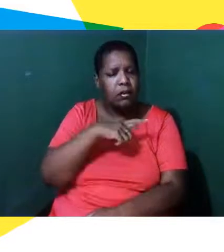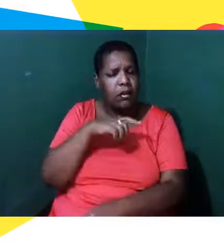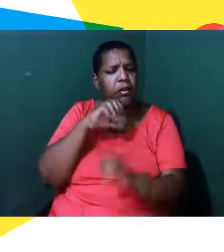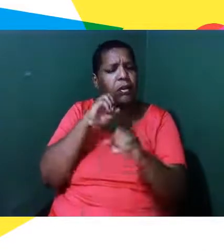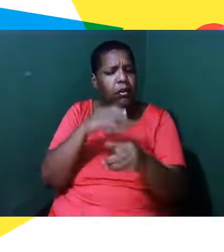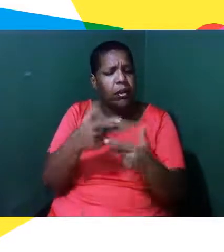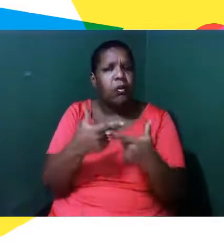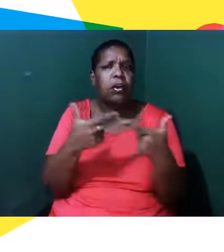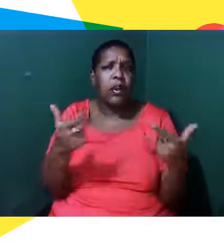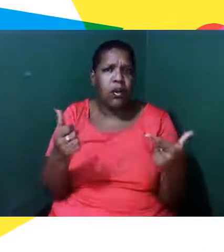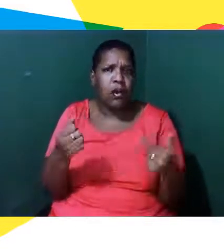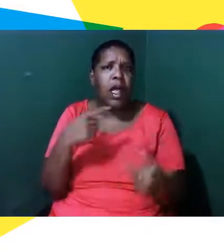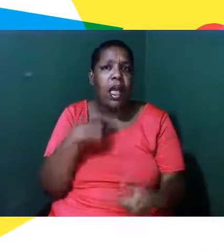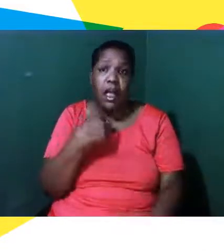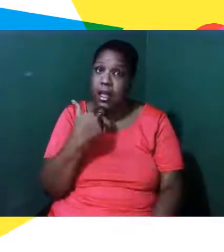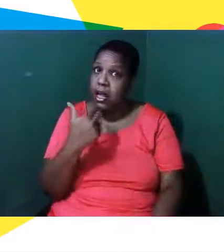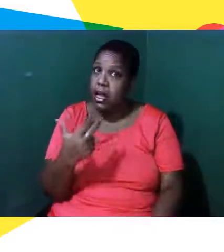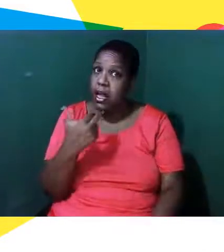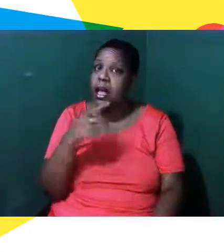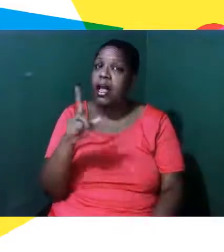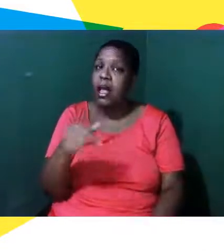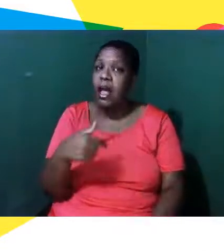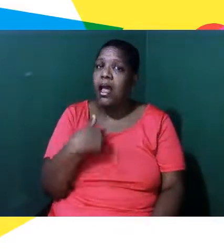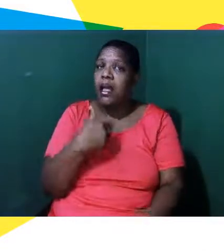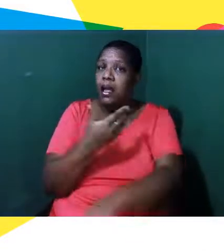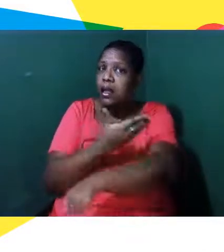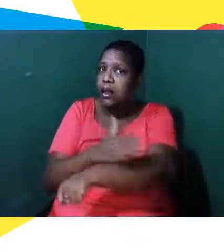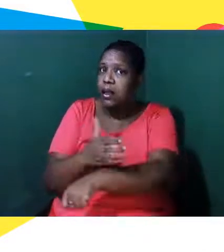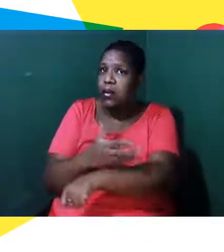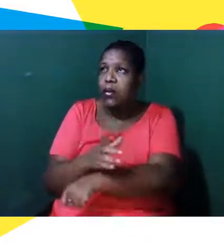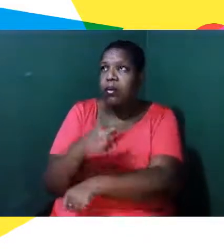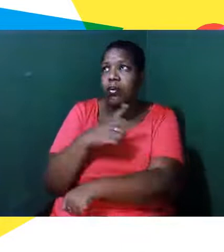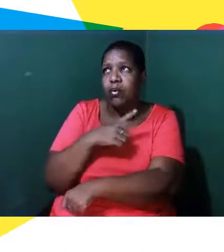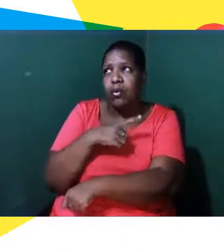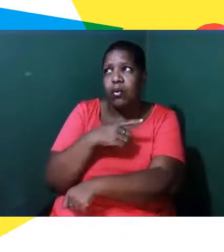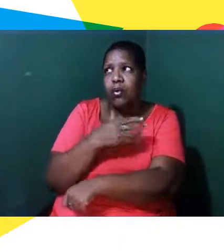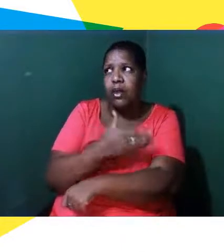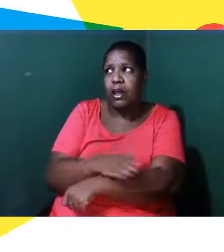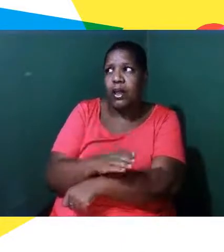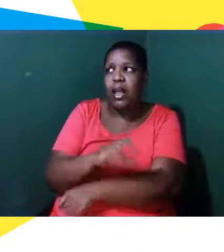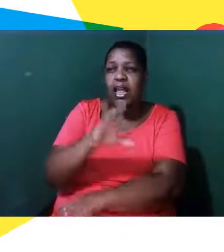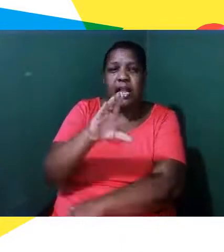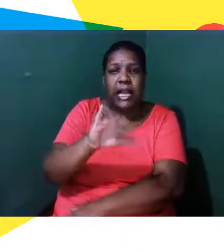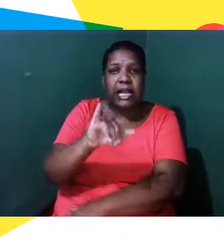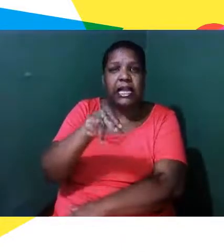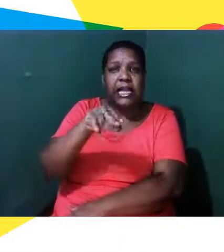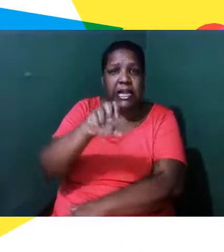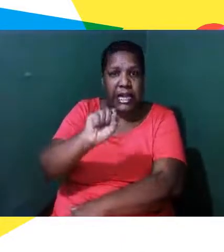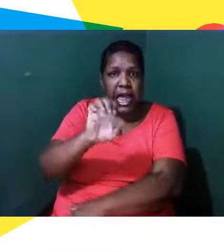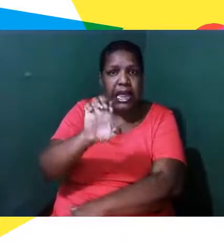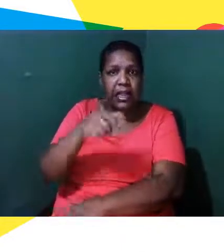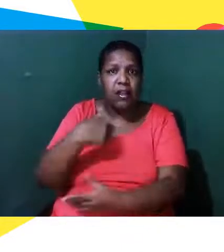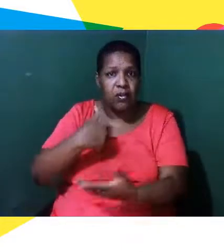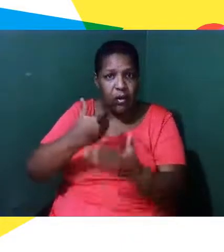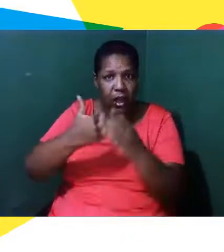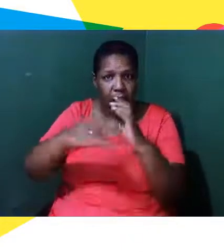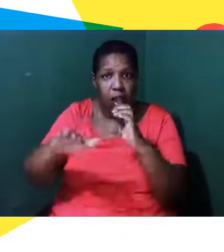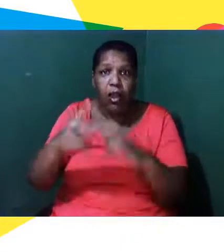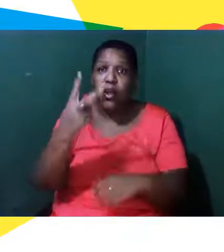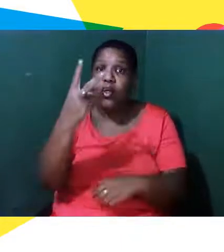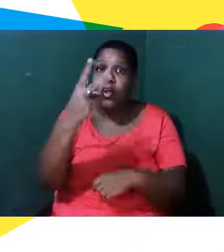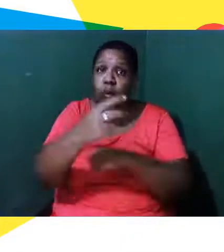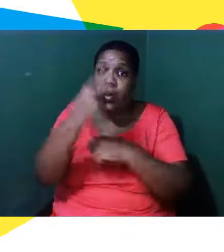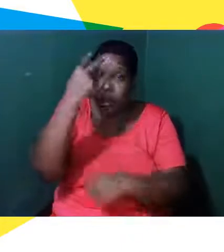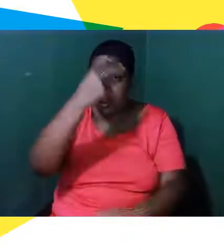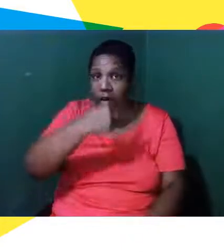muito muito treinamento tem um treinamento que eu vou mandar para Cinese para repassar que é um treinamento de duas